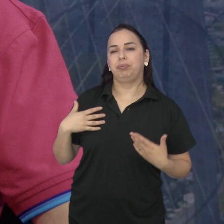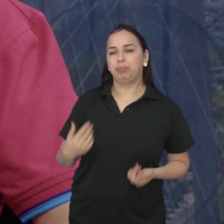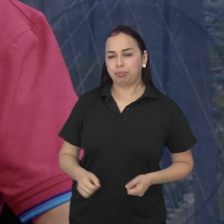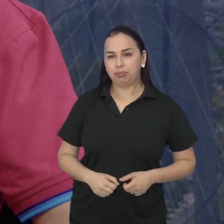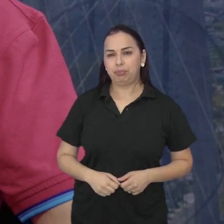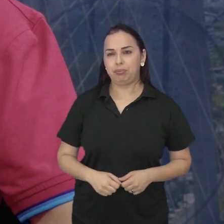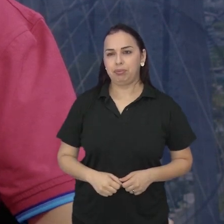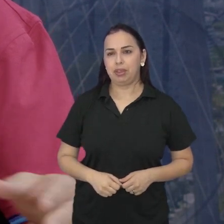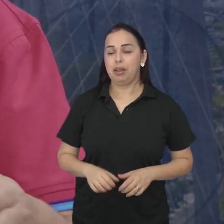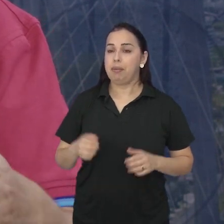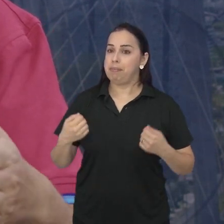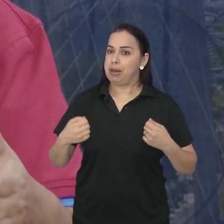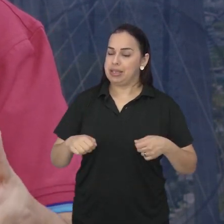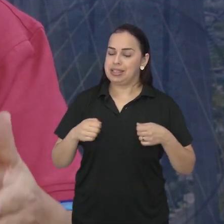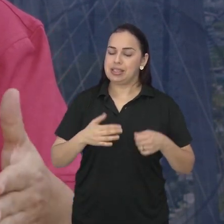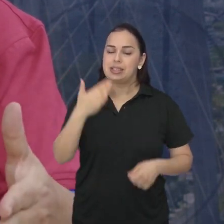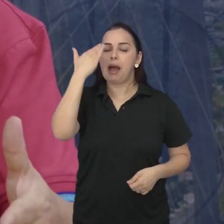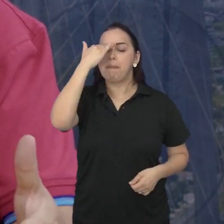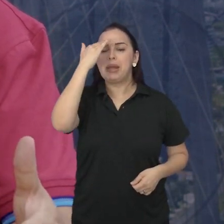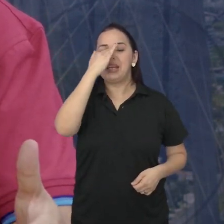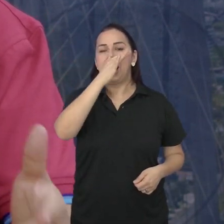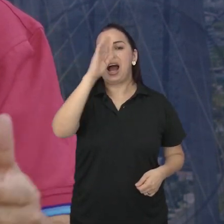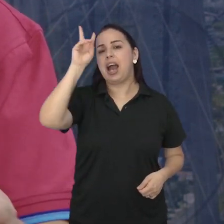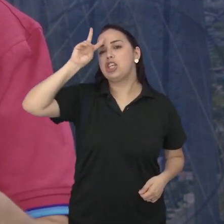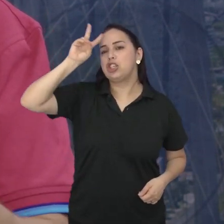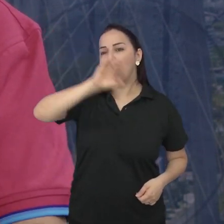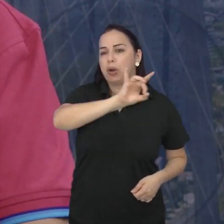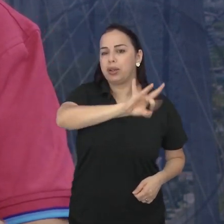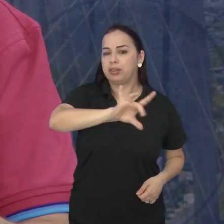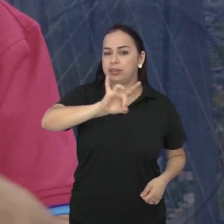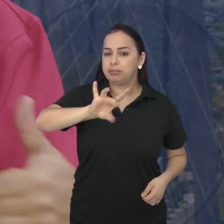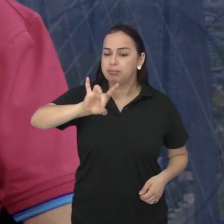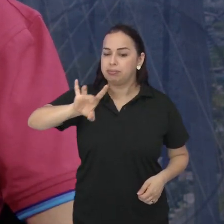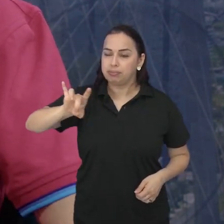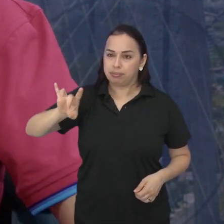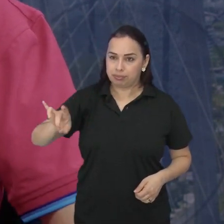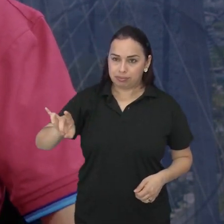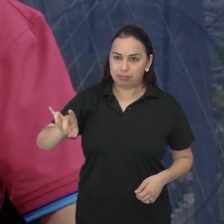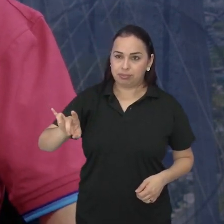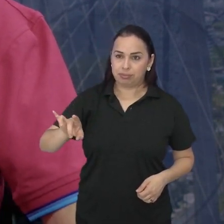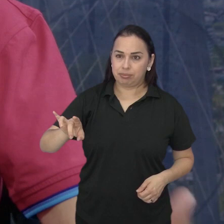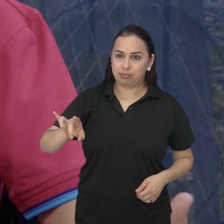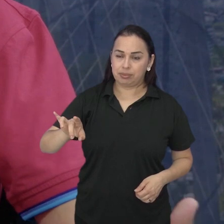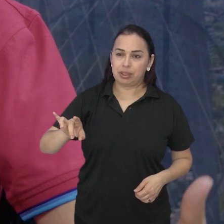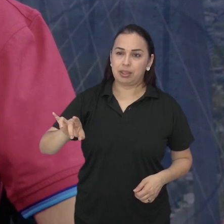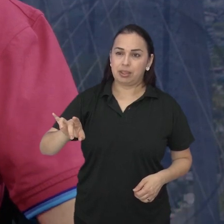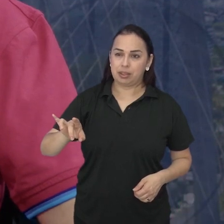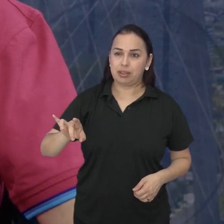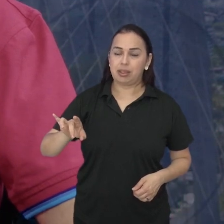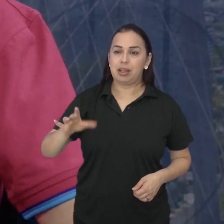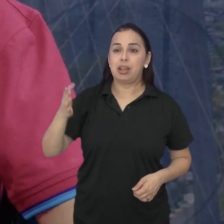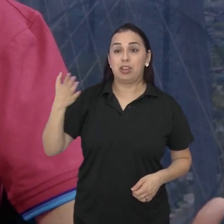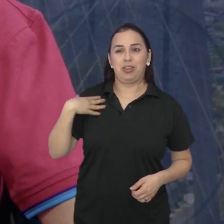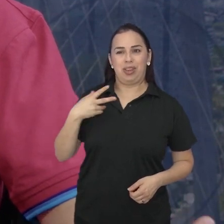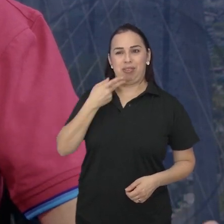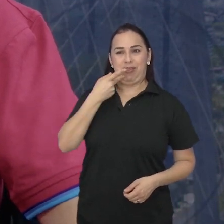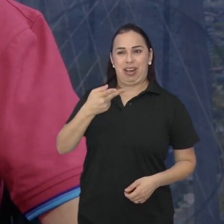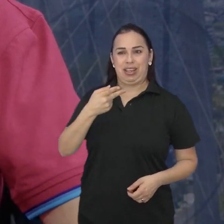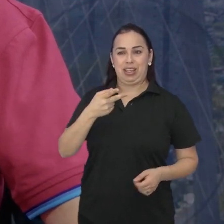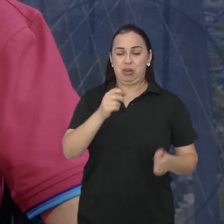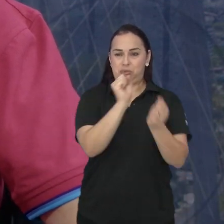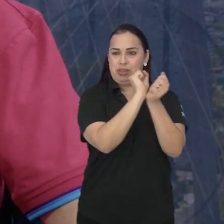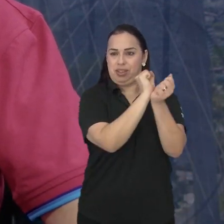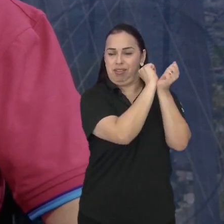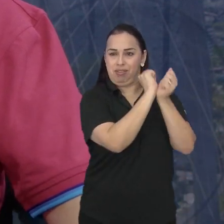Brasil não contextualizando a história. E para mim nasce quando a gente diz que houve a libertação